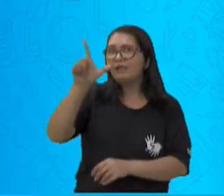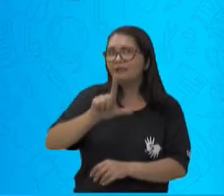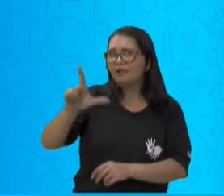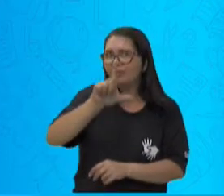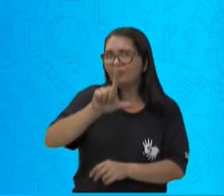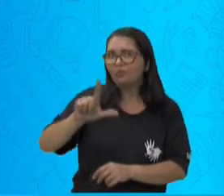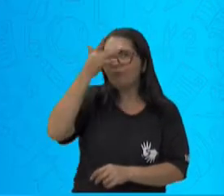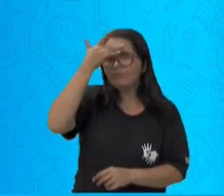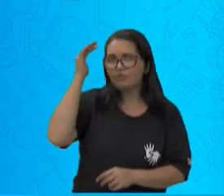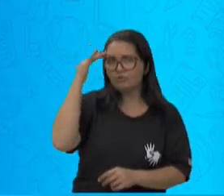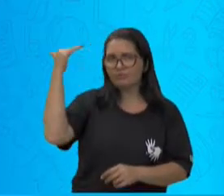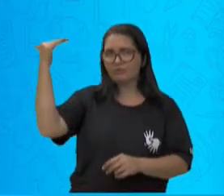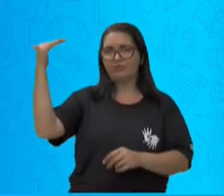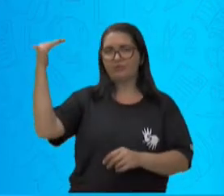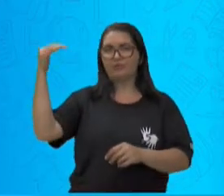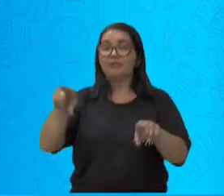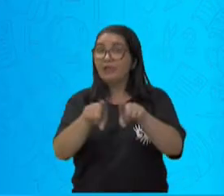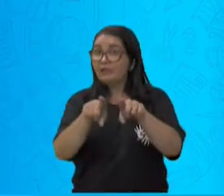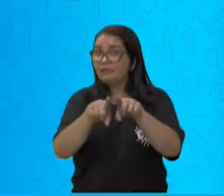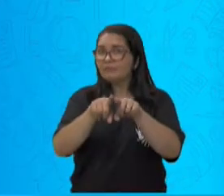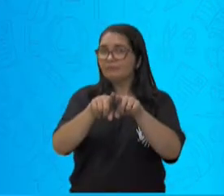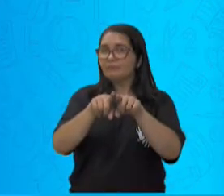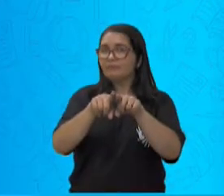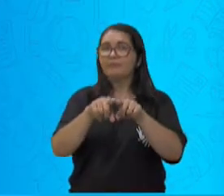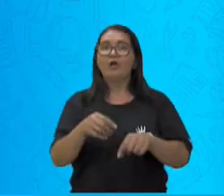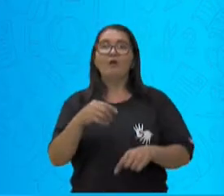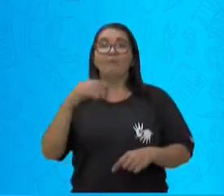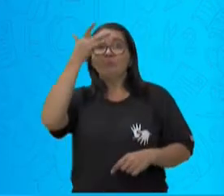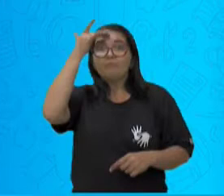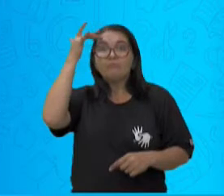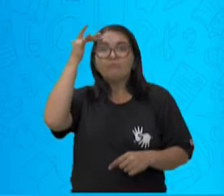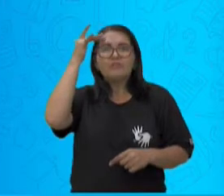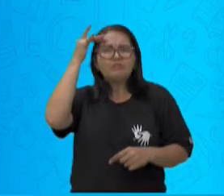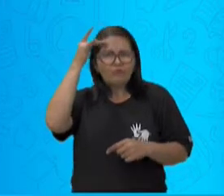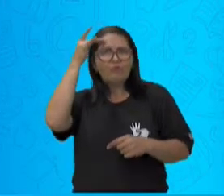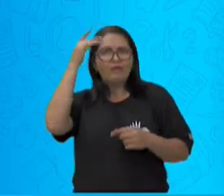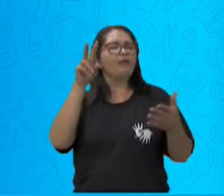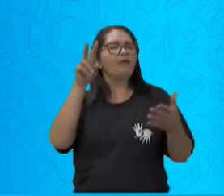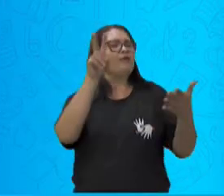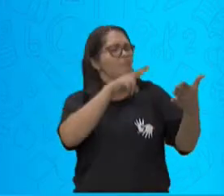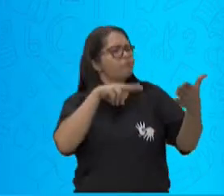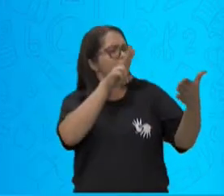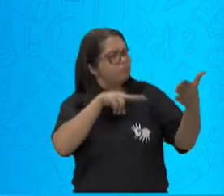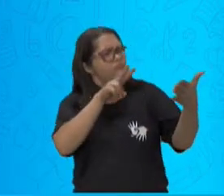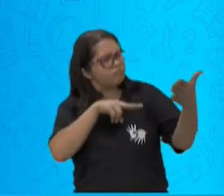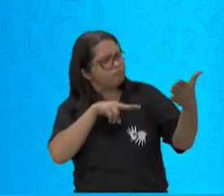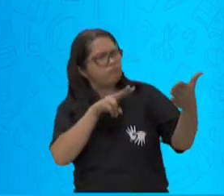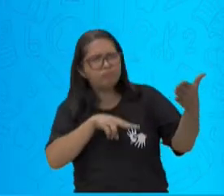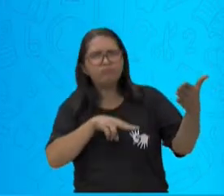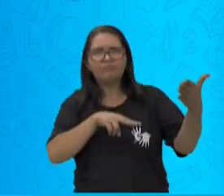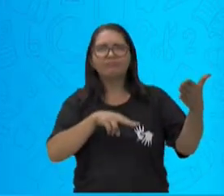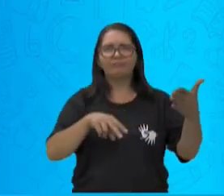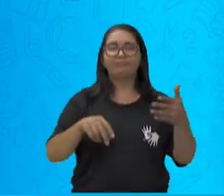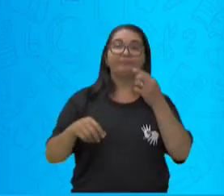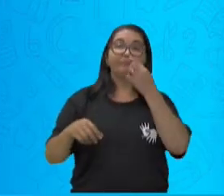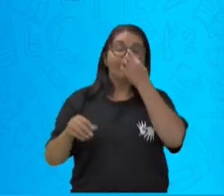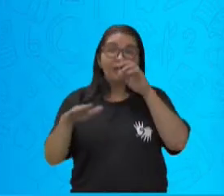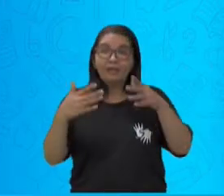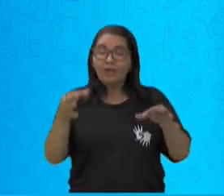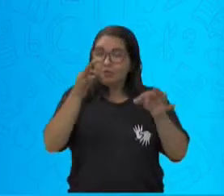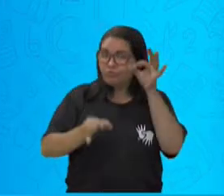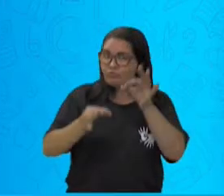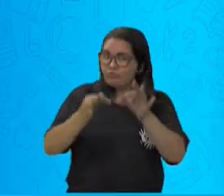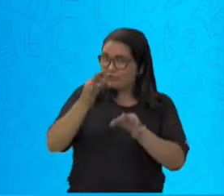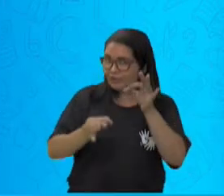e por um leitor comum. Os critérios considerados para o julgamento da produção